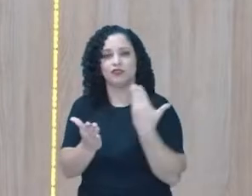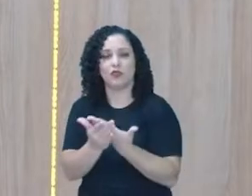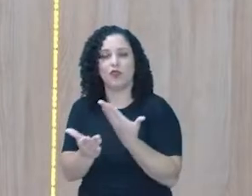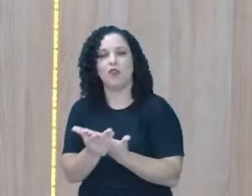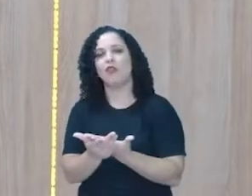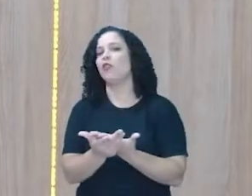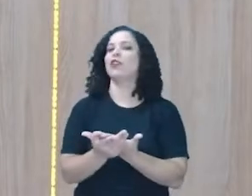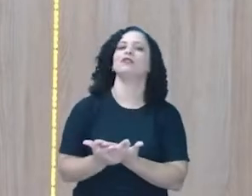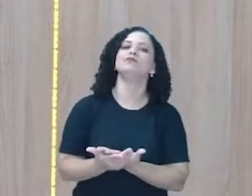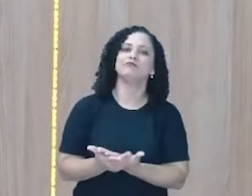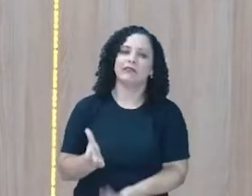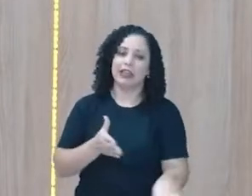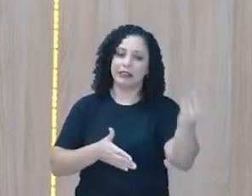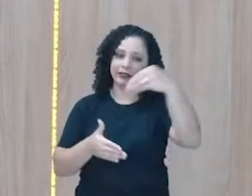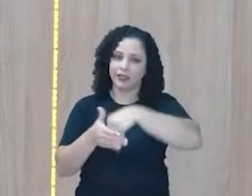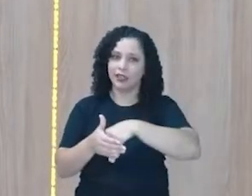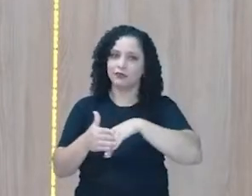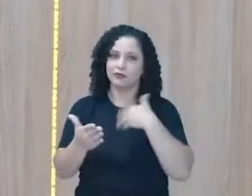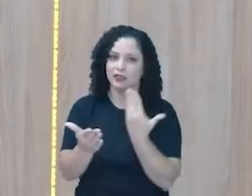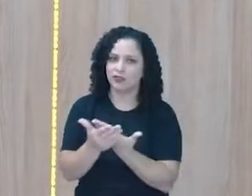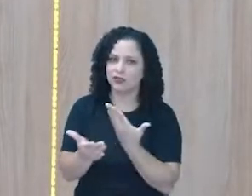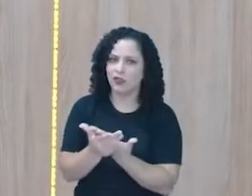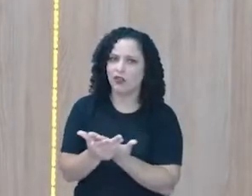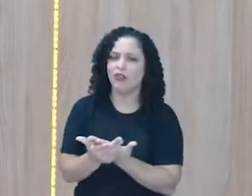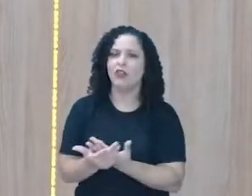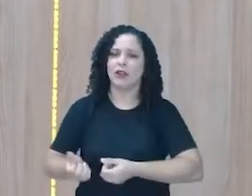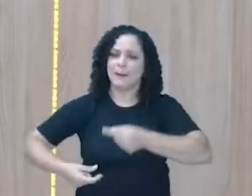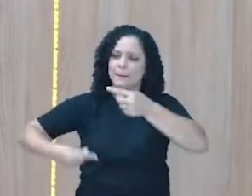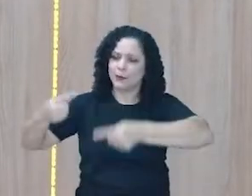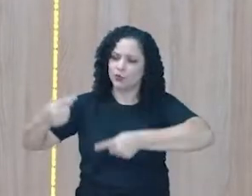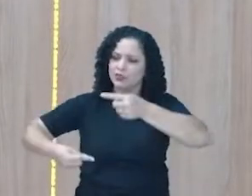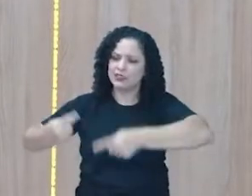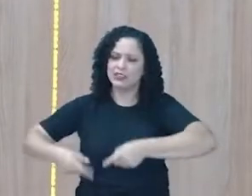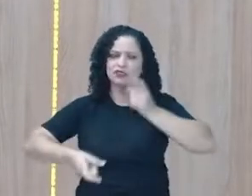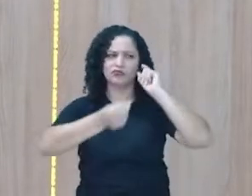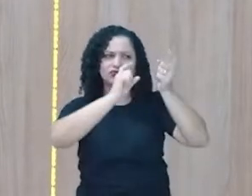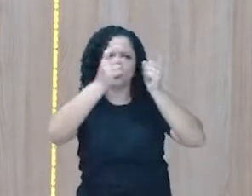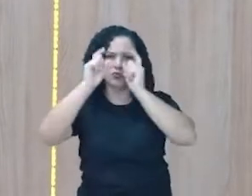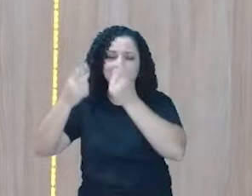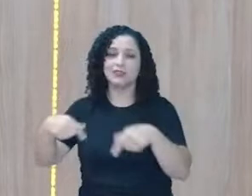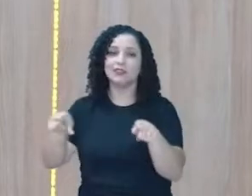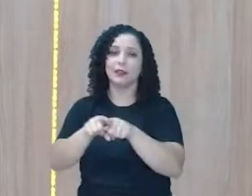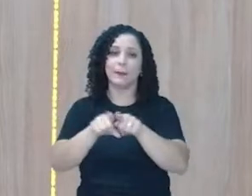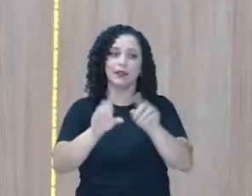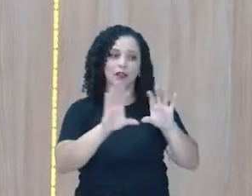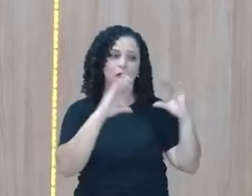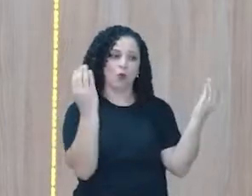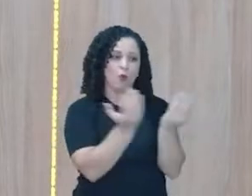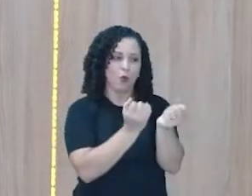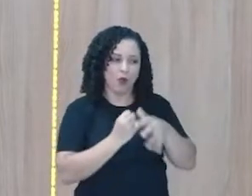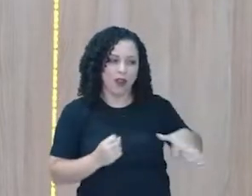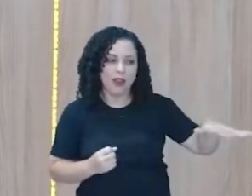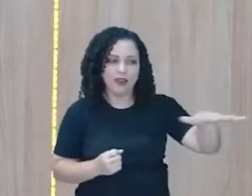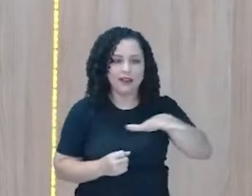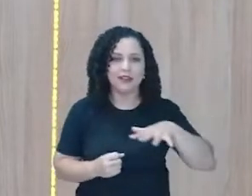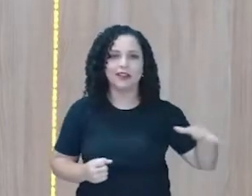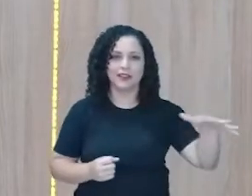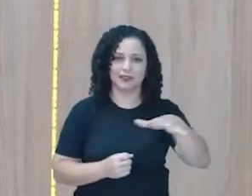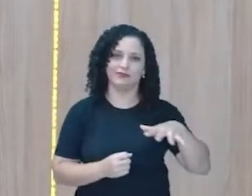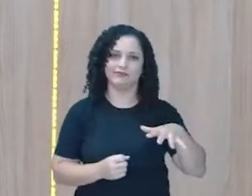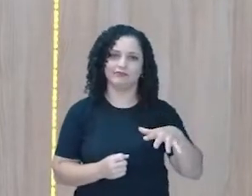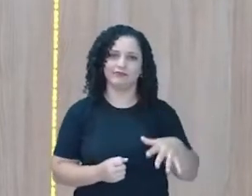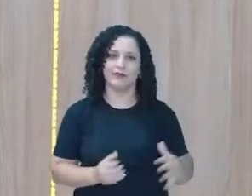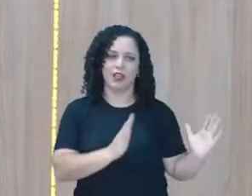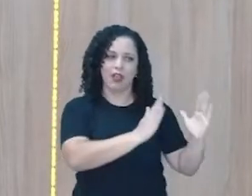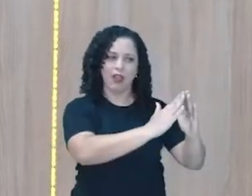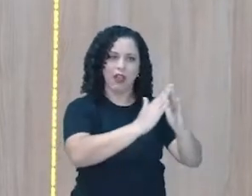não só dentro da escola, fazer políticas, né? Mas também dentro da sua comunidade, que isso também é uma forma da